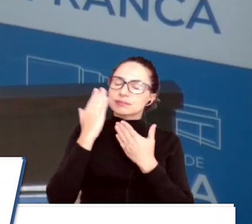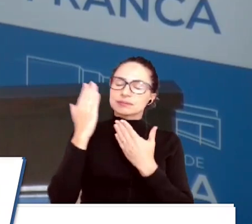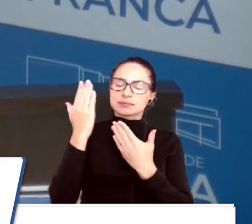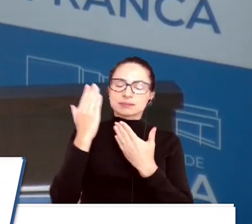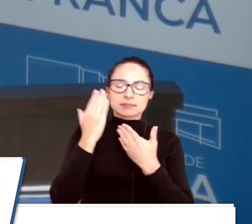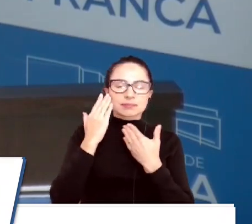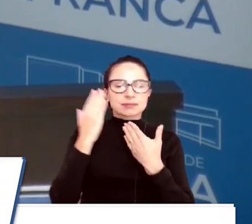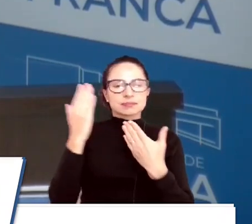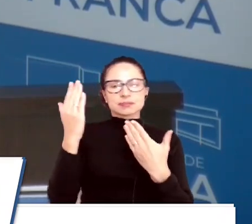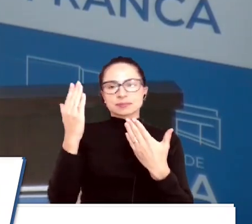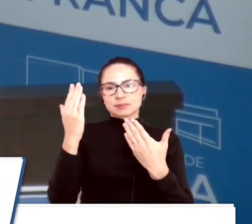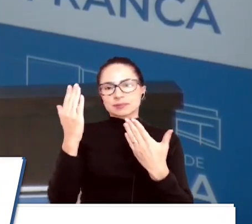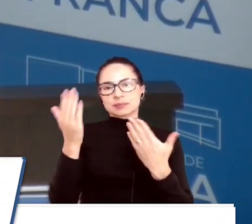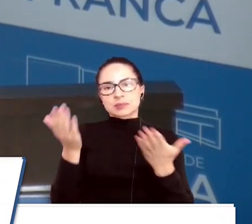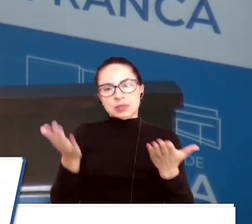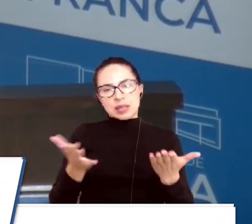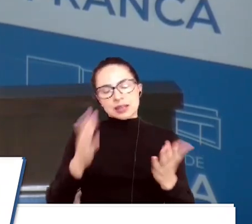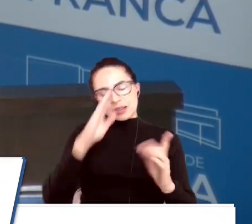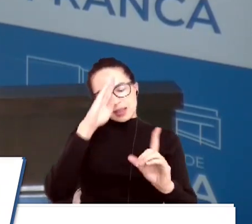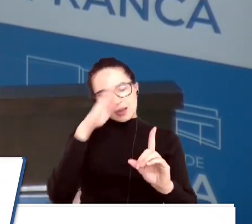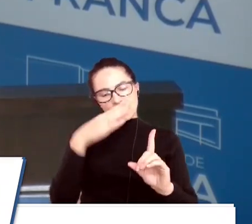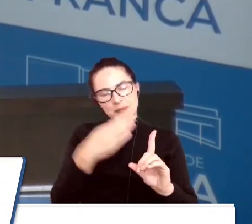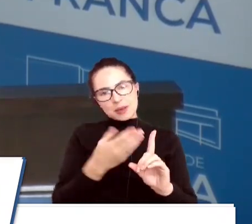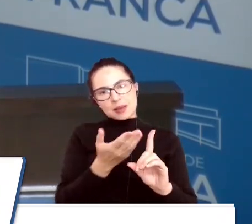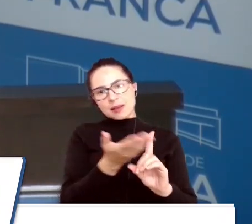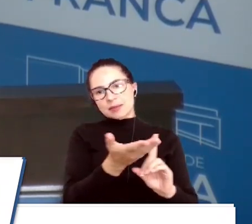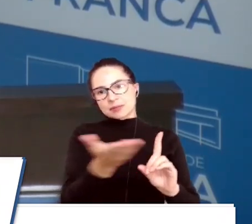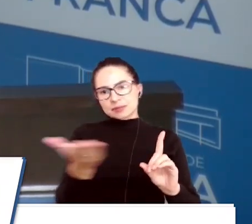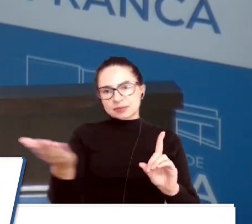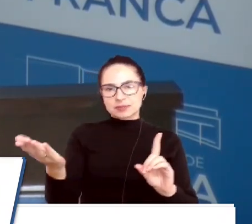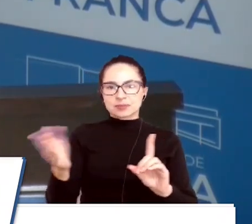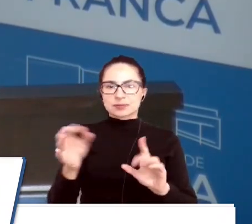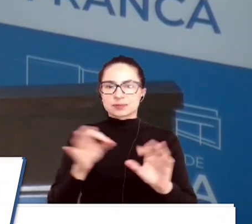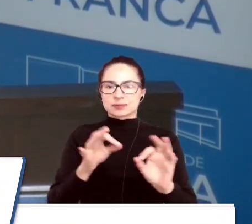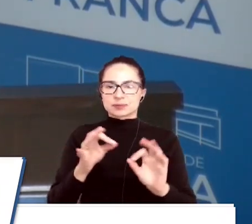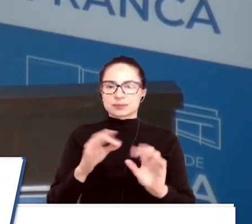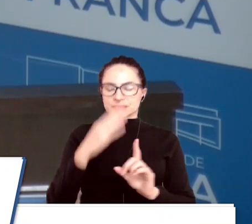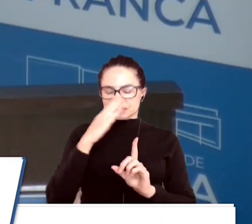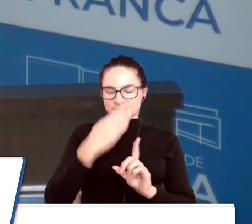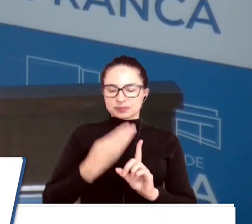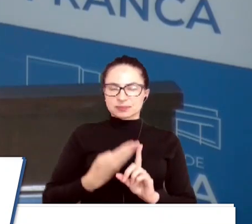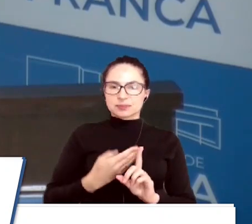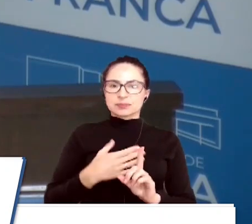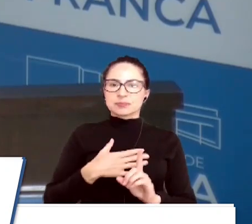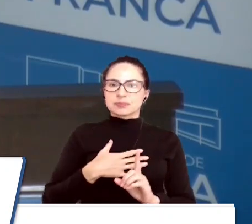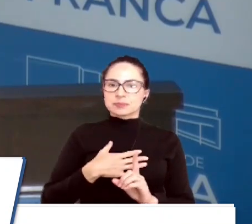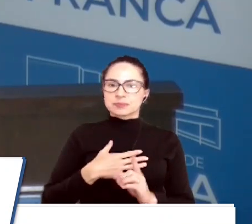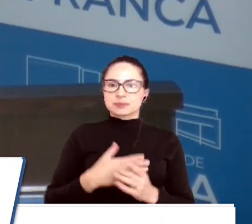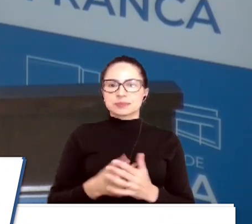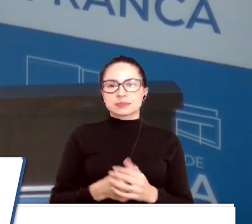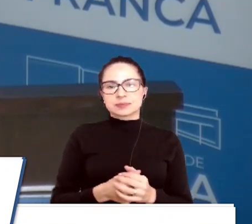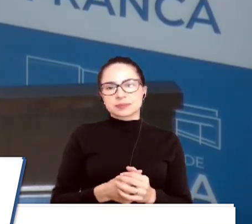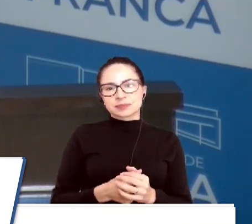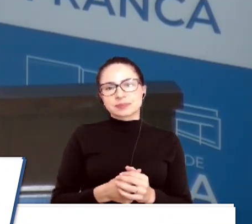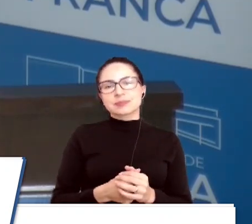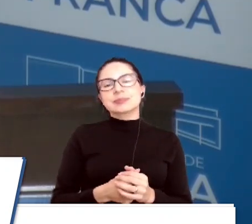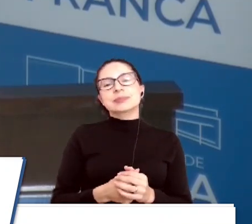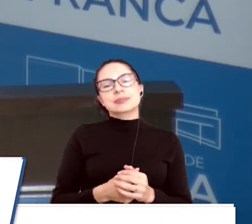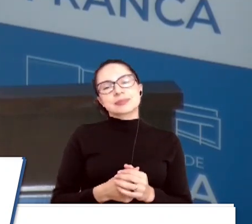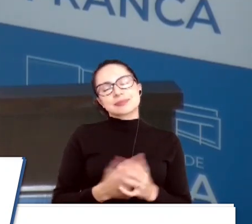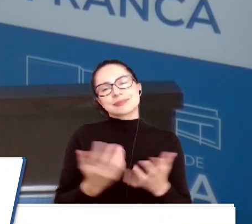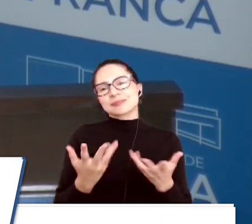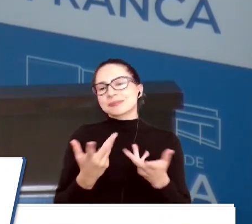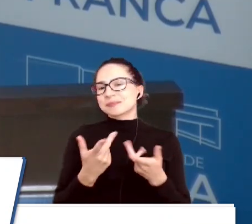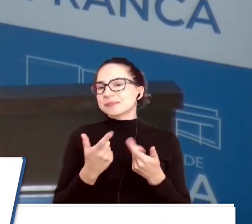Deus, por essa homenagem que vocês estão me homenageando. Que válido que é.